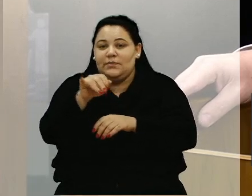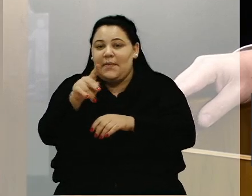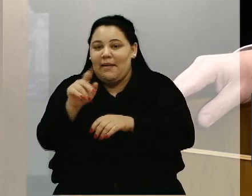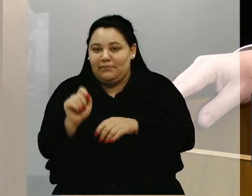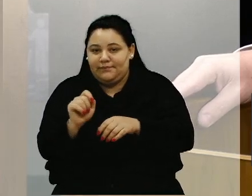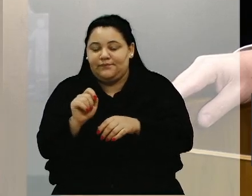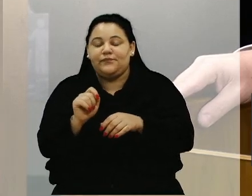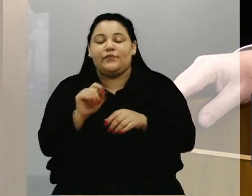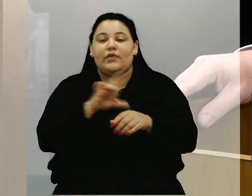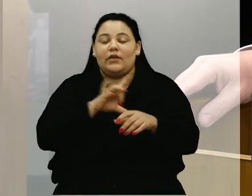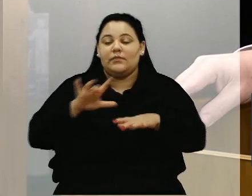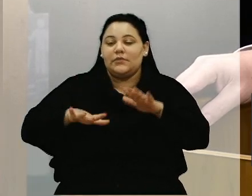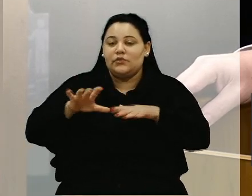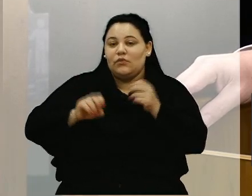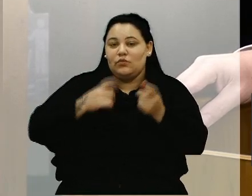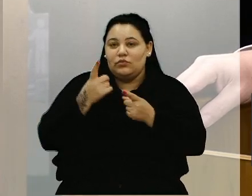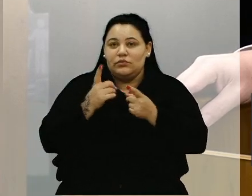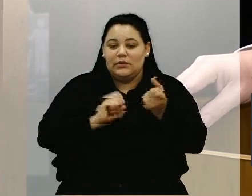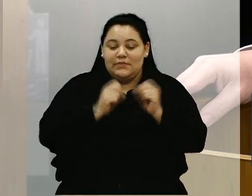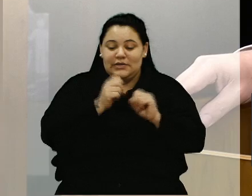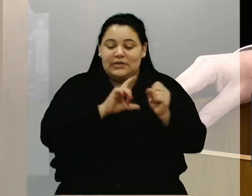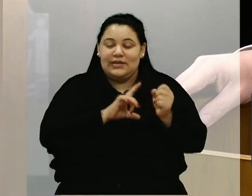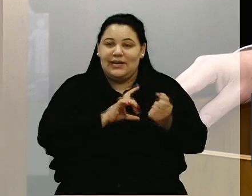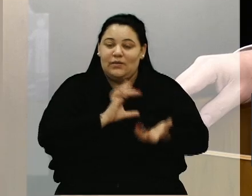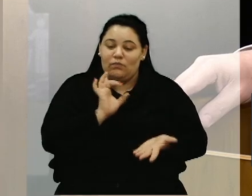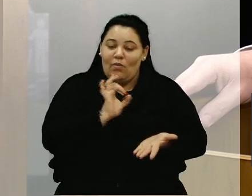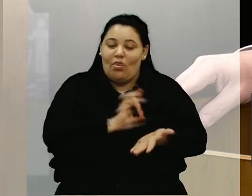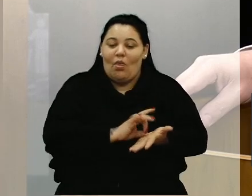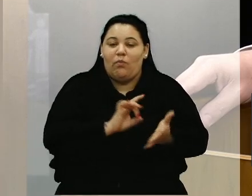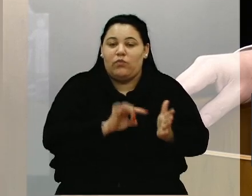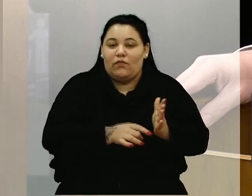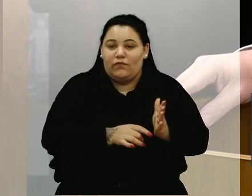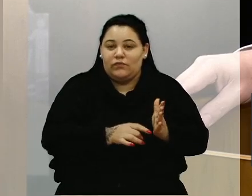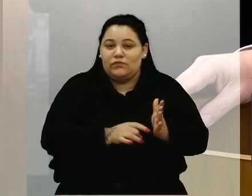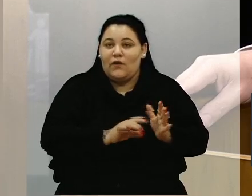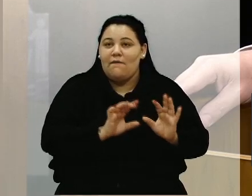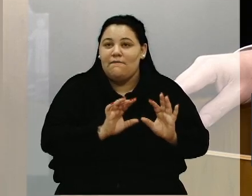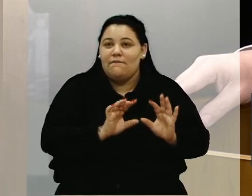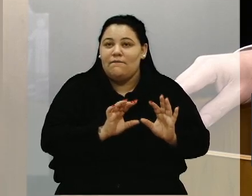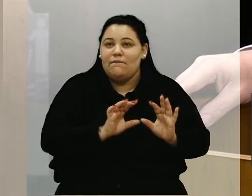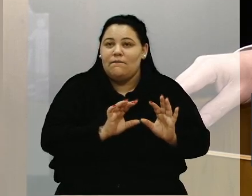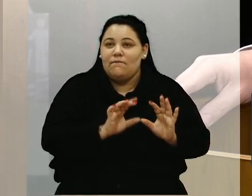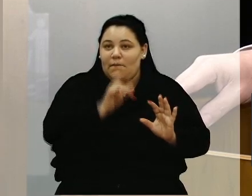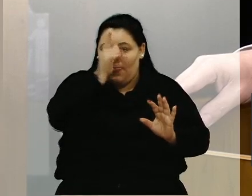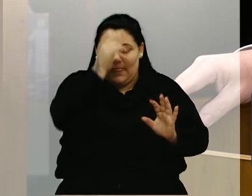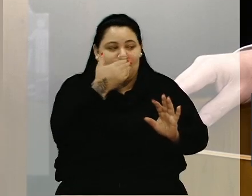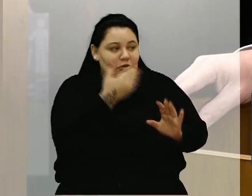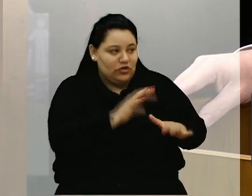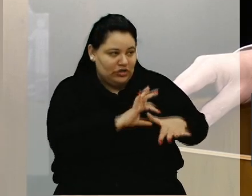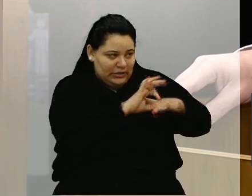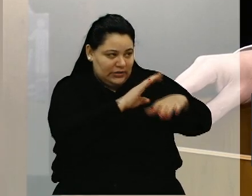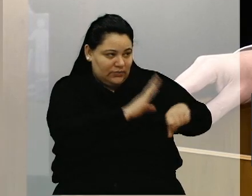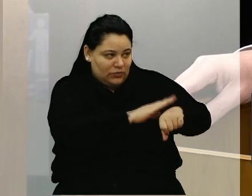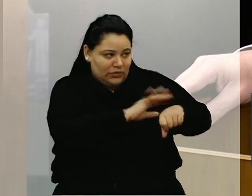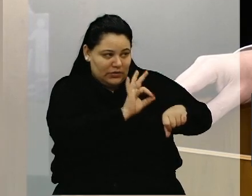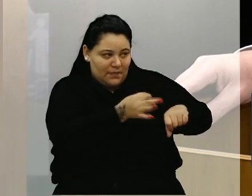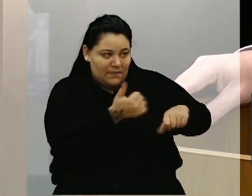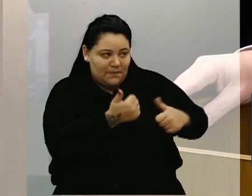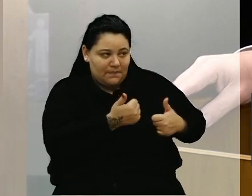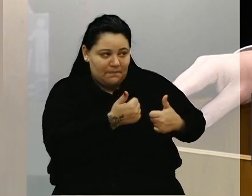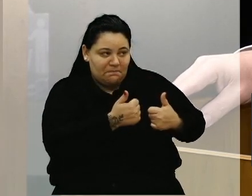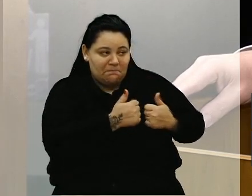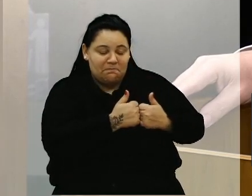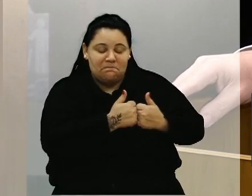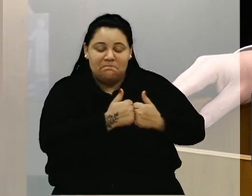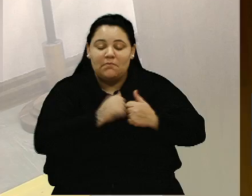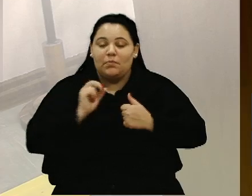empresas com raízes alemãs. Uma declaração de líder, presidente, no momento oportuno.